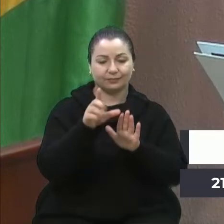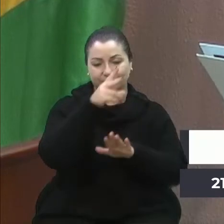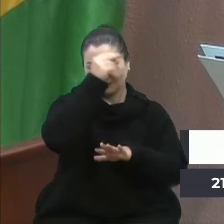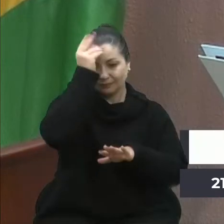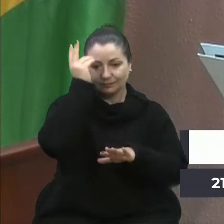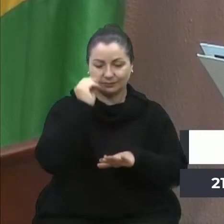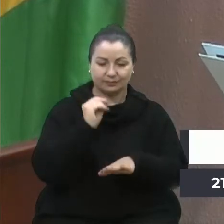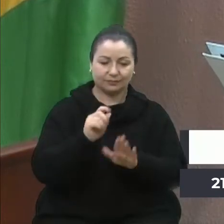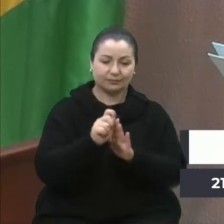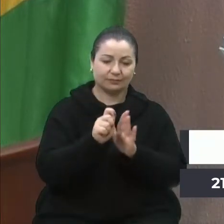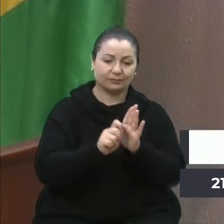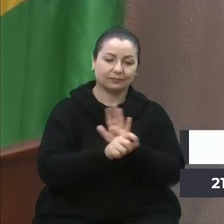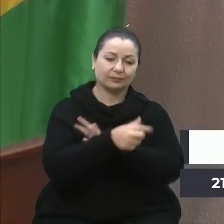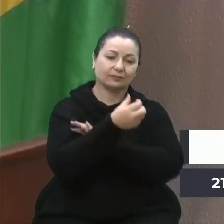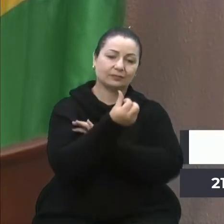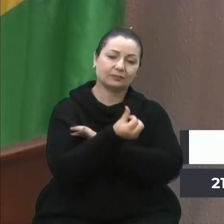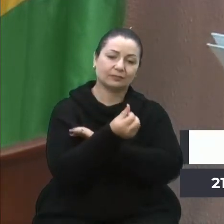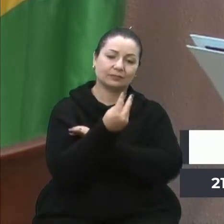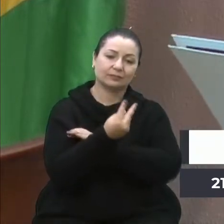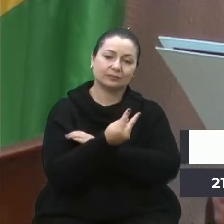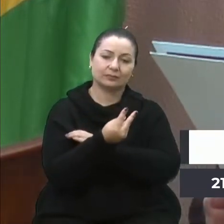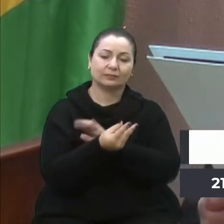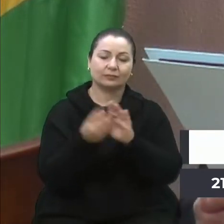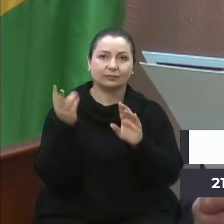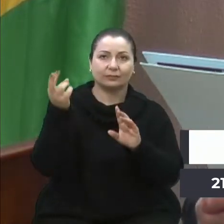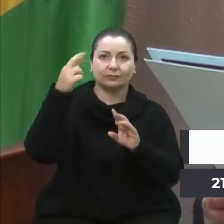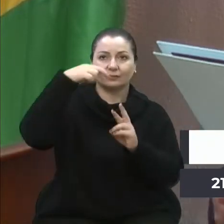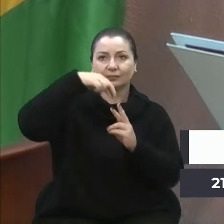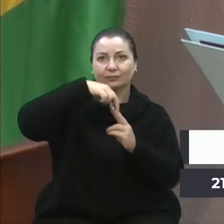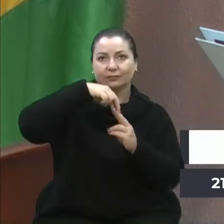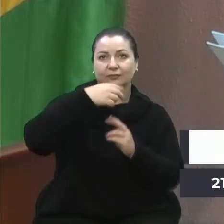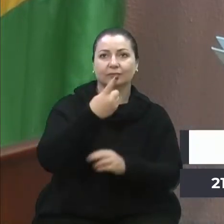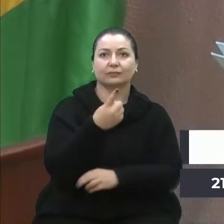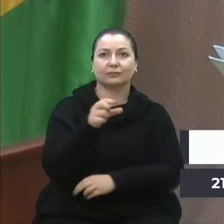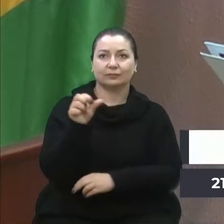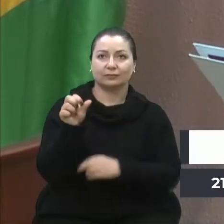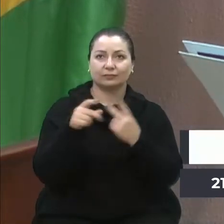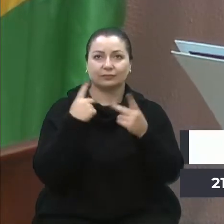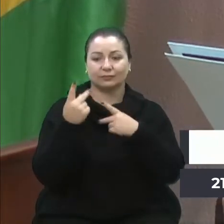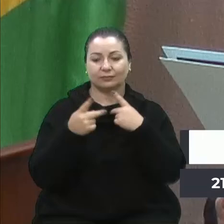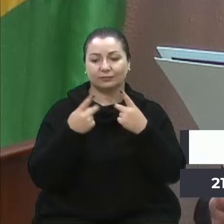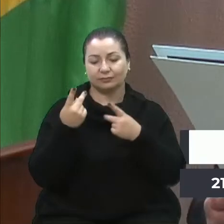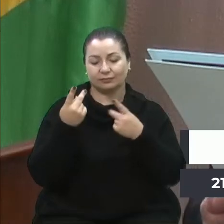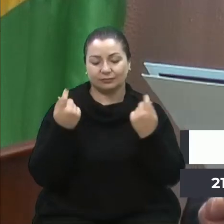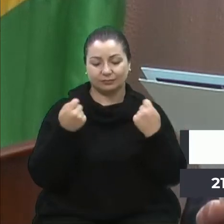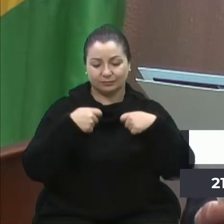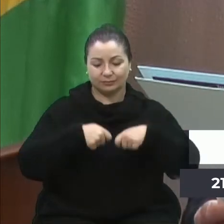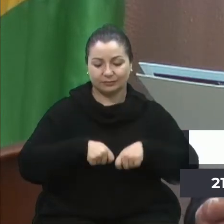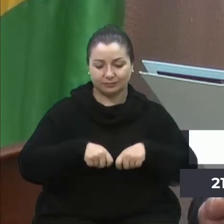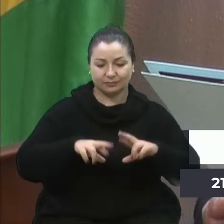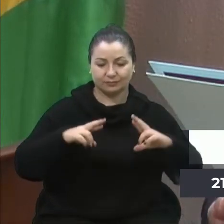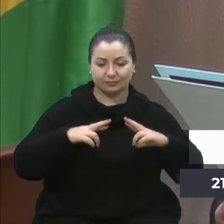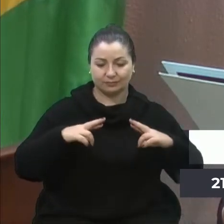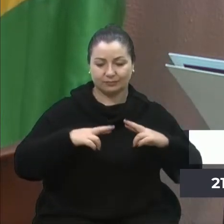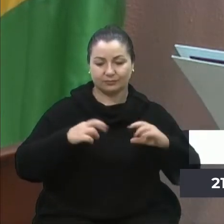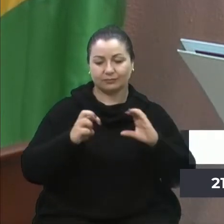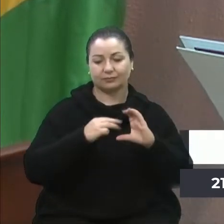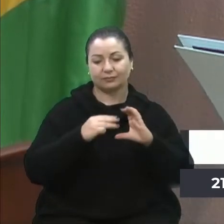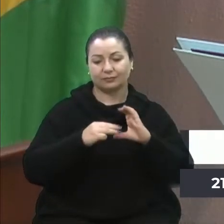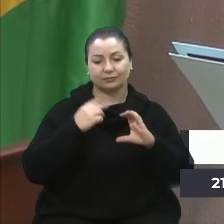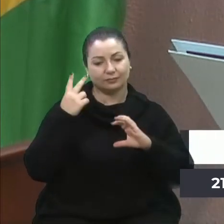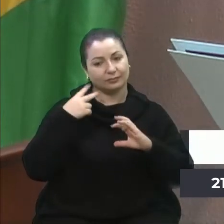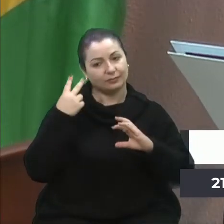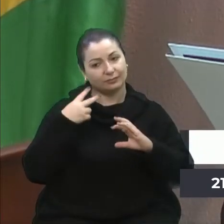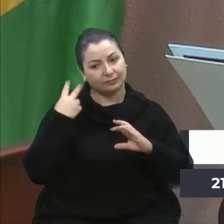62, inciso 19, que dispõe ser de competência privativa da Câmara Municipal